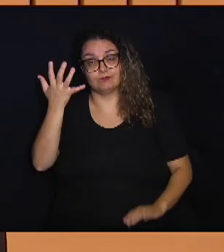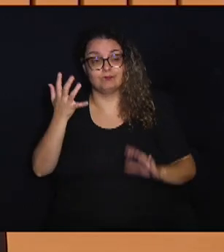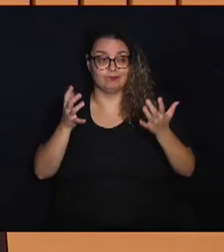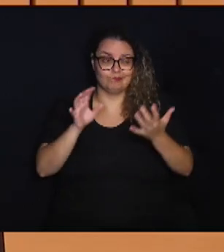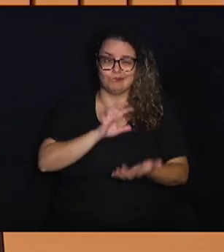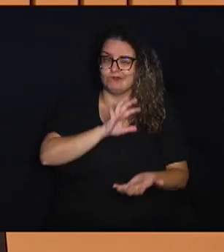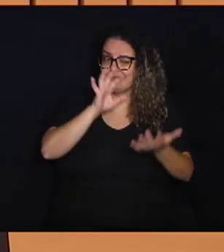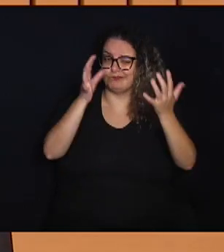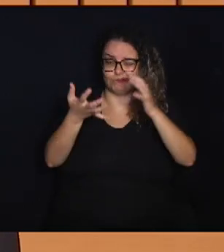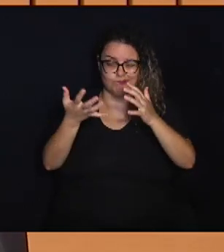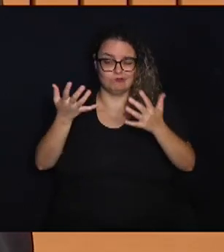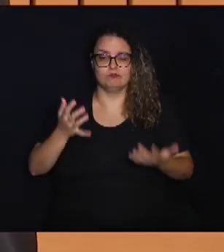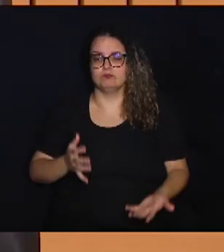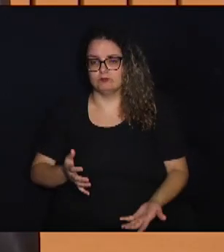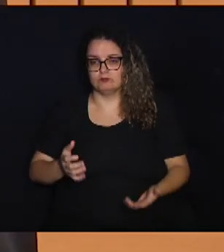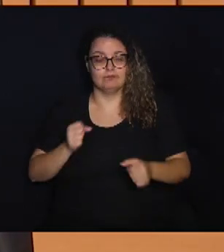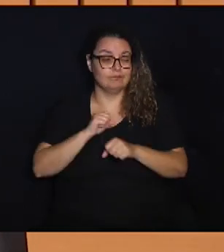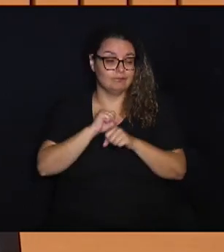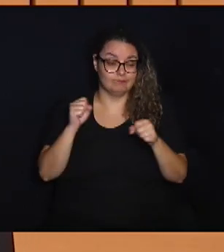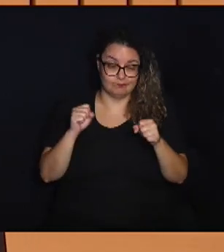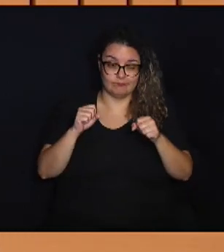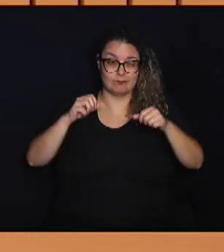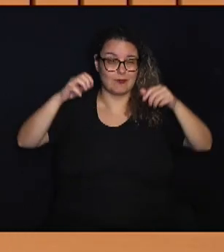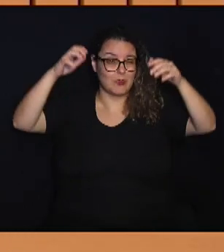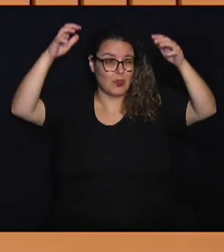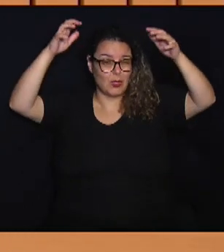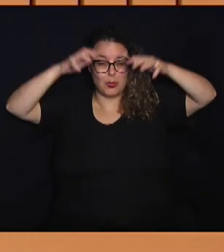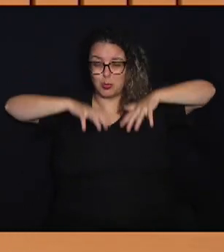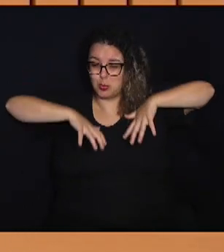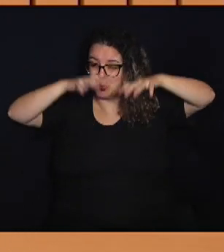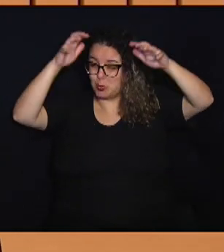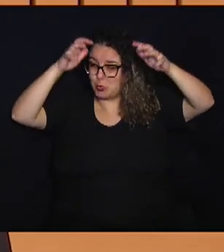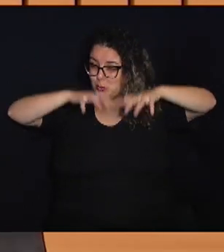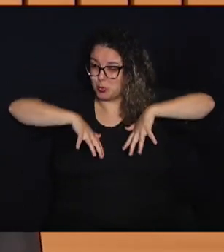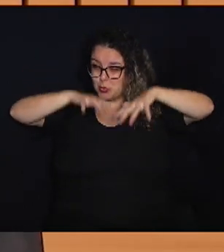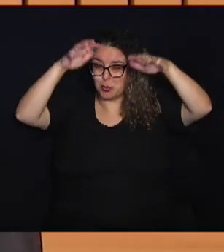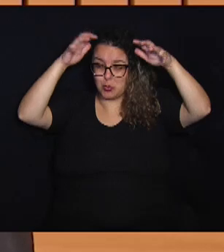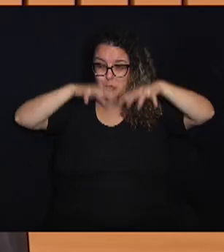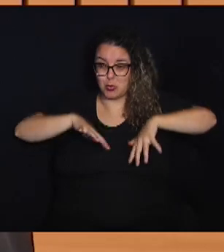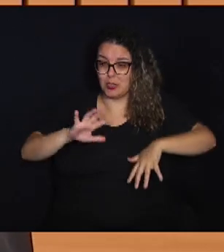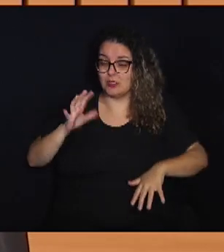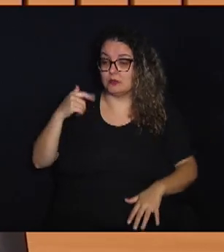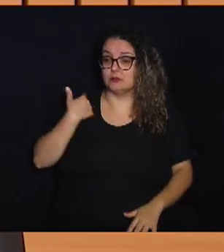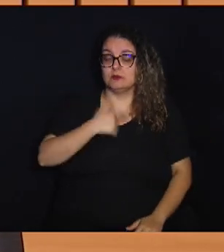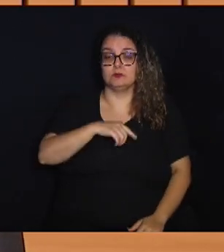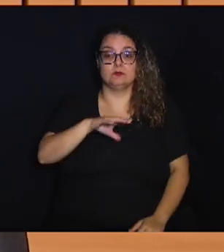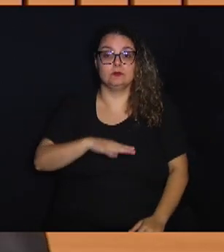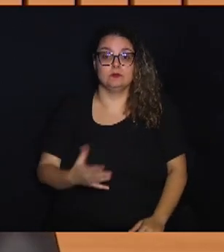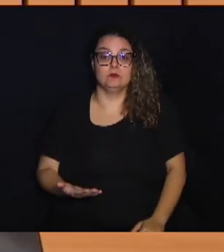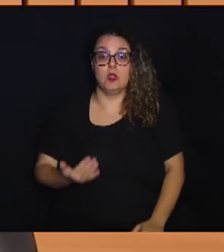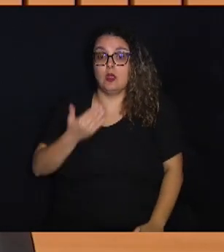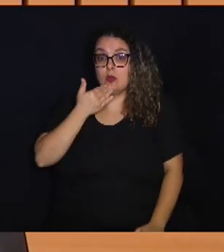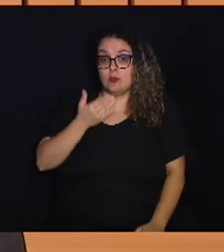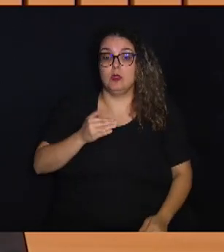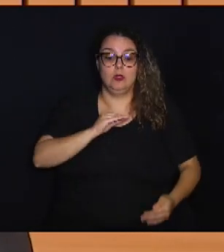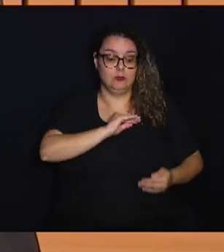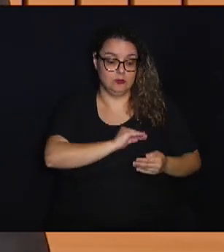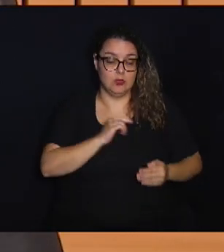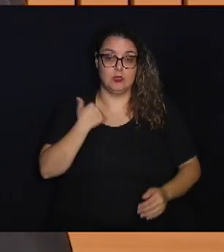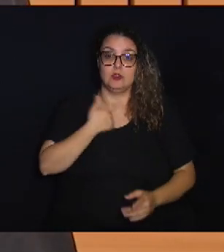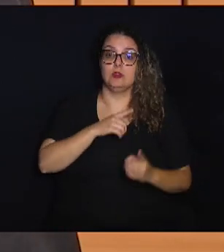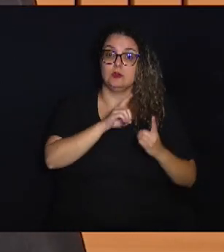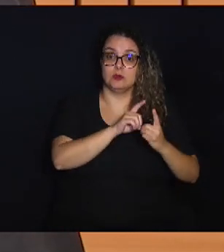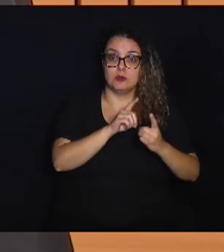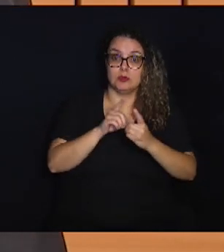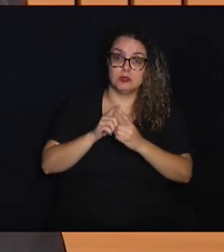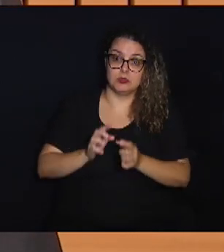extremados climáticos, de muitas chuvas que têm ocorrido na nossa cidade. Foi uma demanda da Defesa Civil que nós